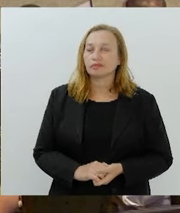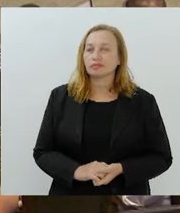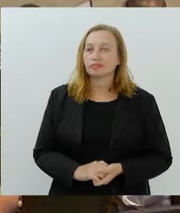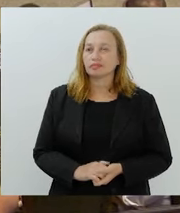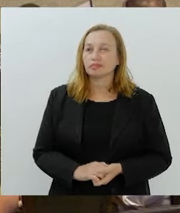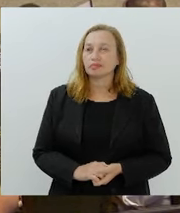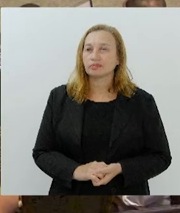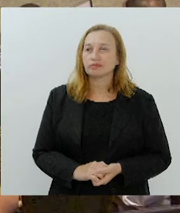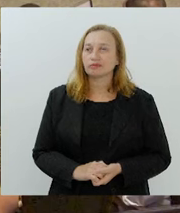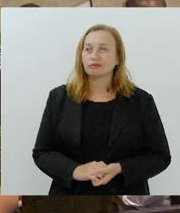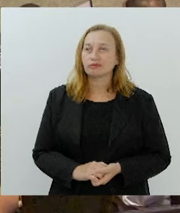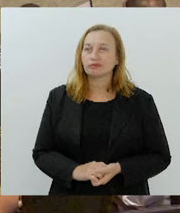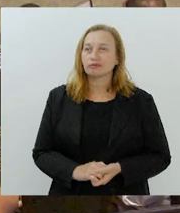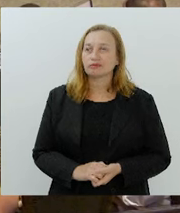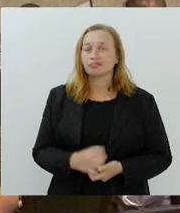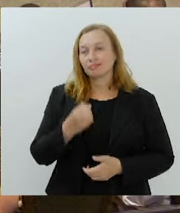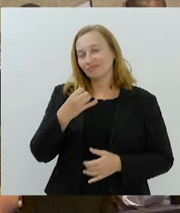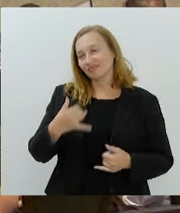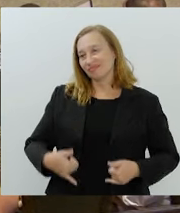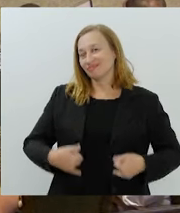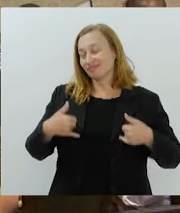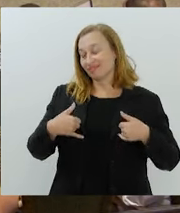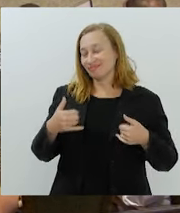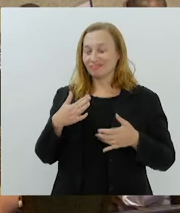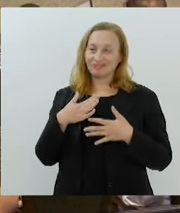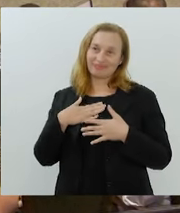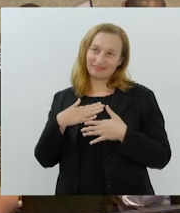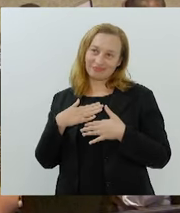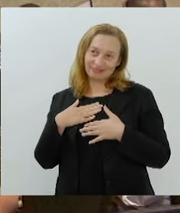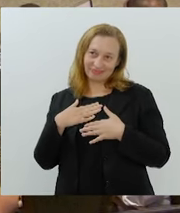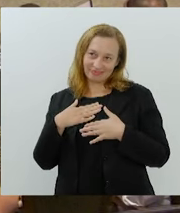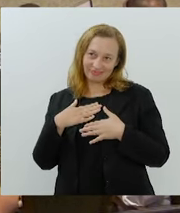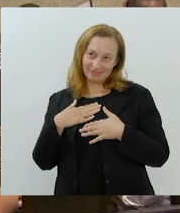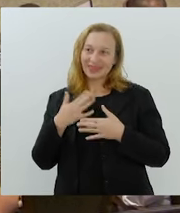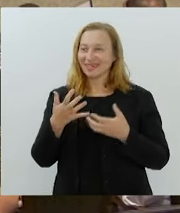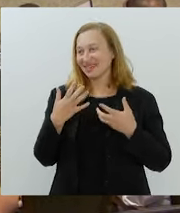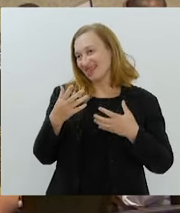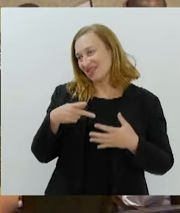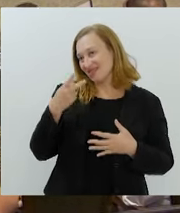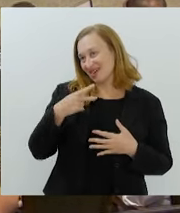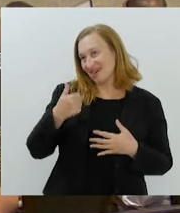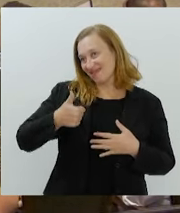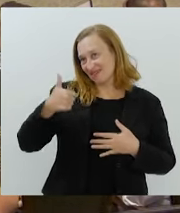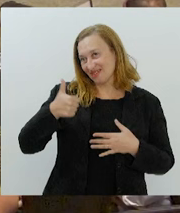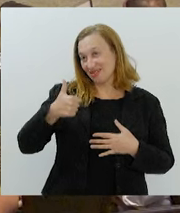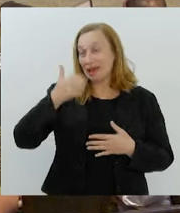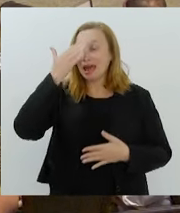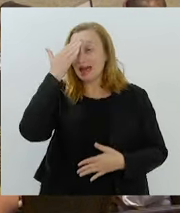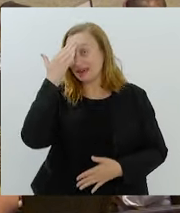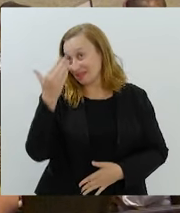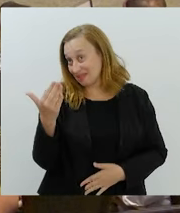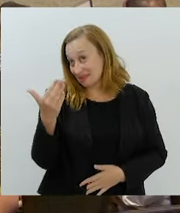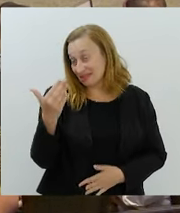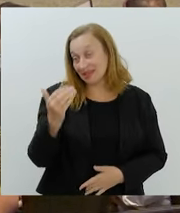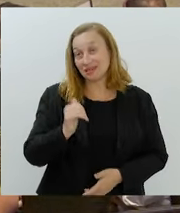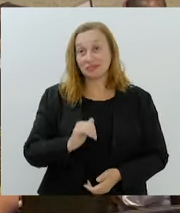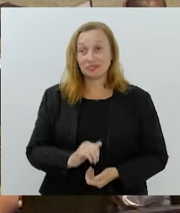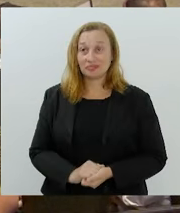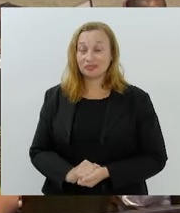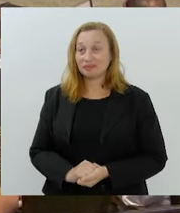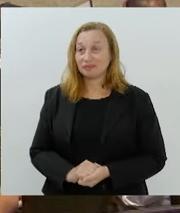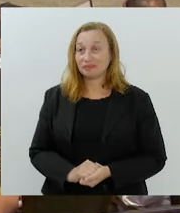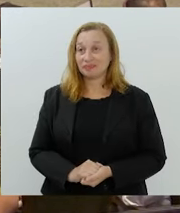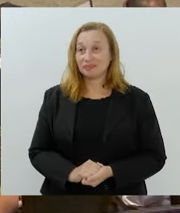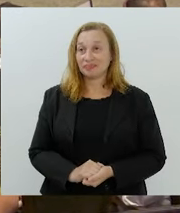Bom, a honra é toda minha, queria dizer isso, em primeiro lugar, agradecer